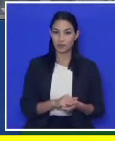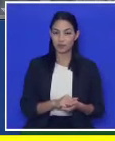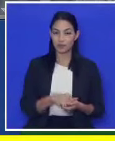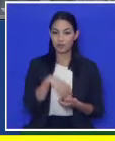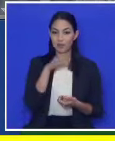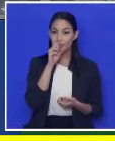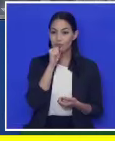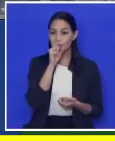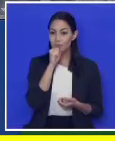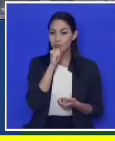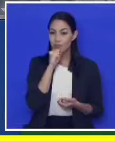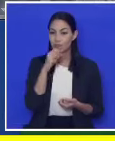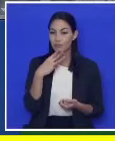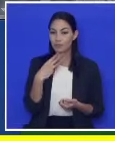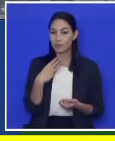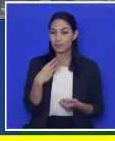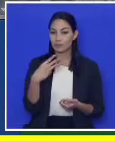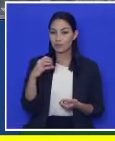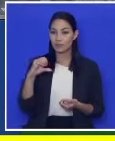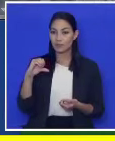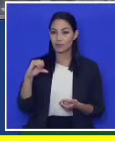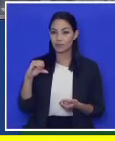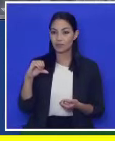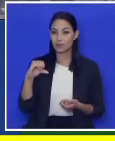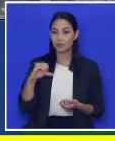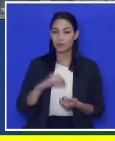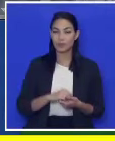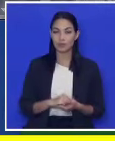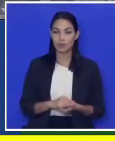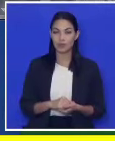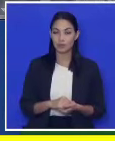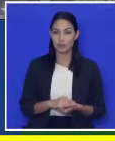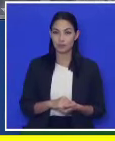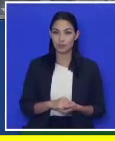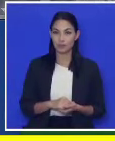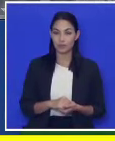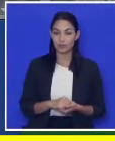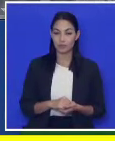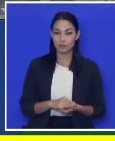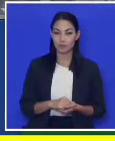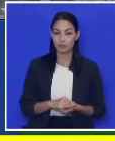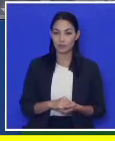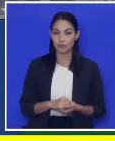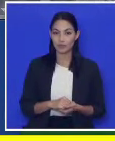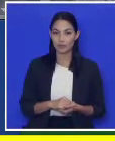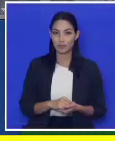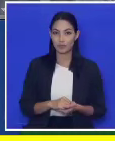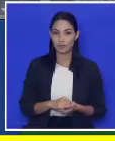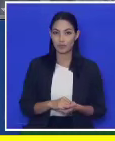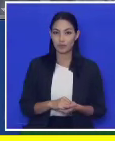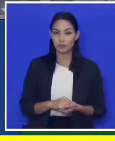Bola laranja, número 39. Laranja 39.